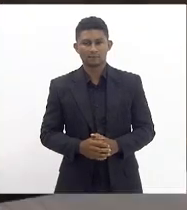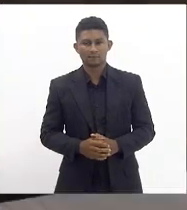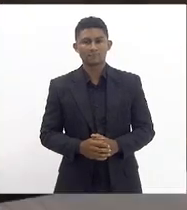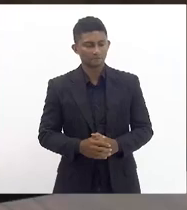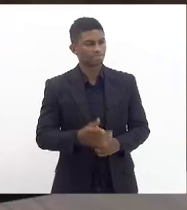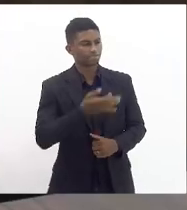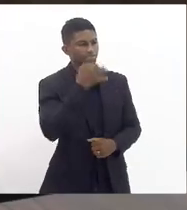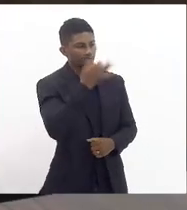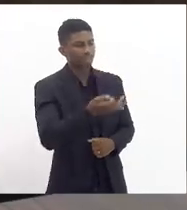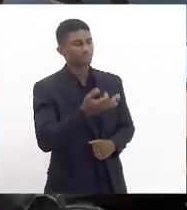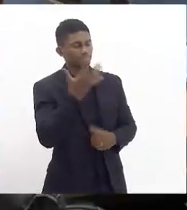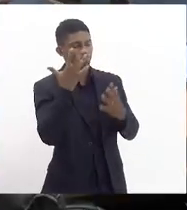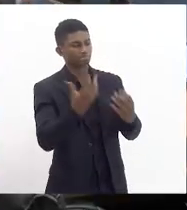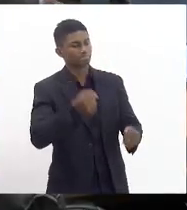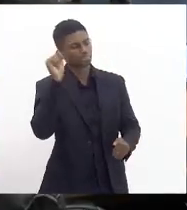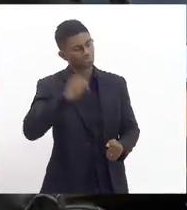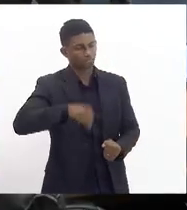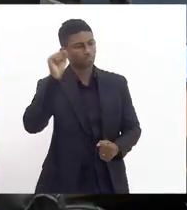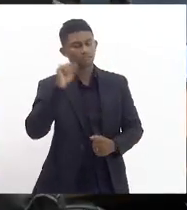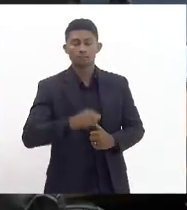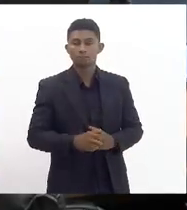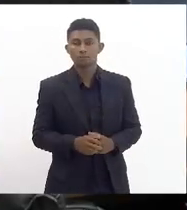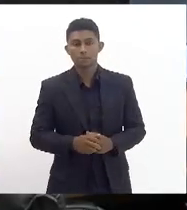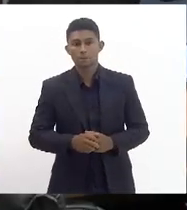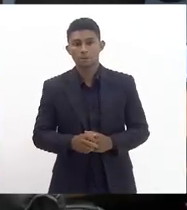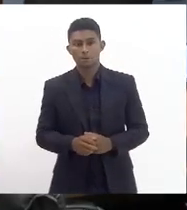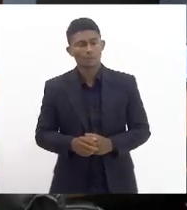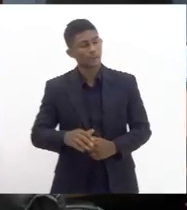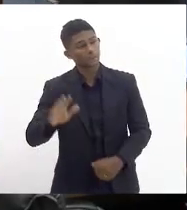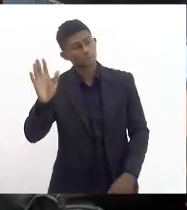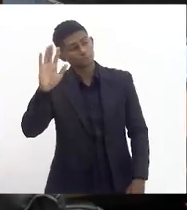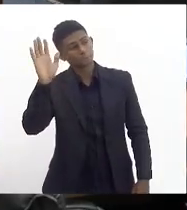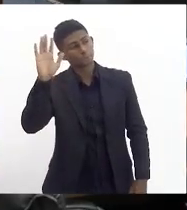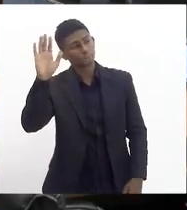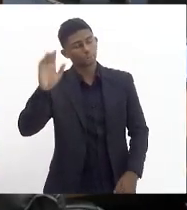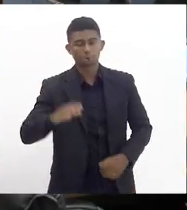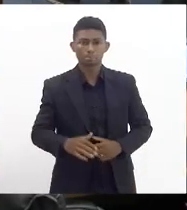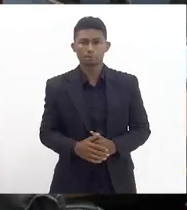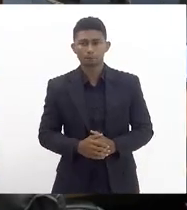Parecer favorável. Presidente.